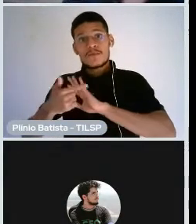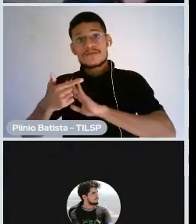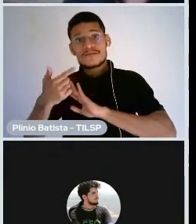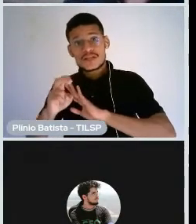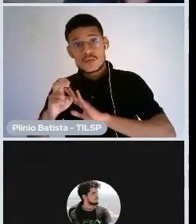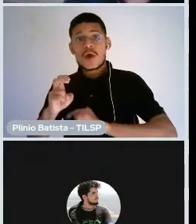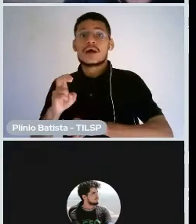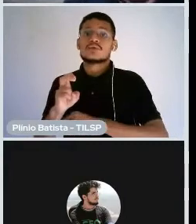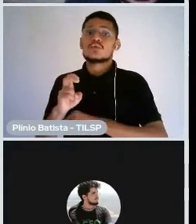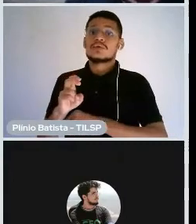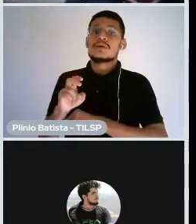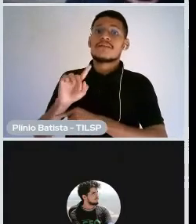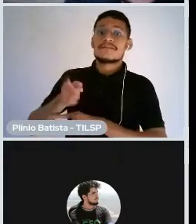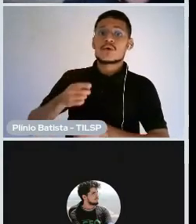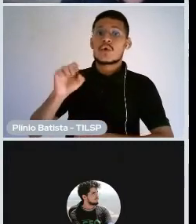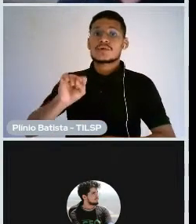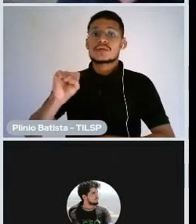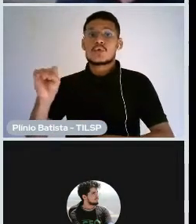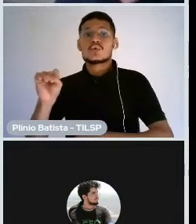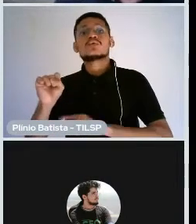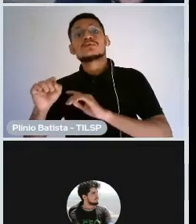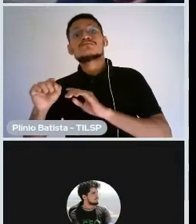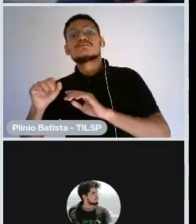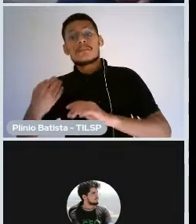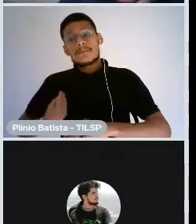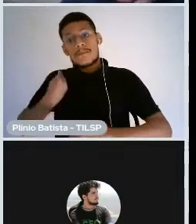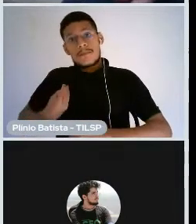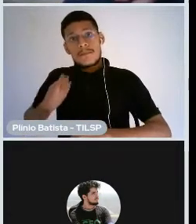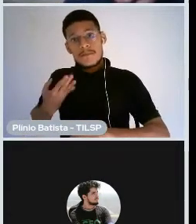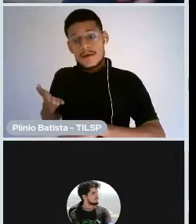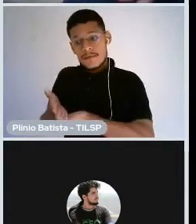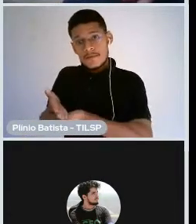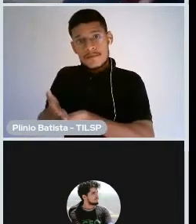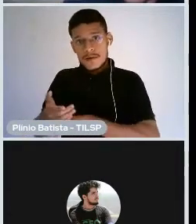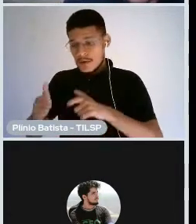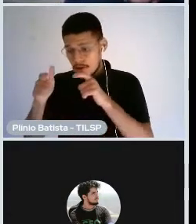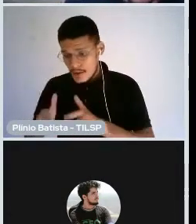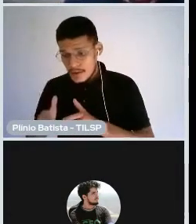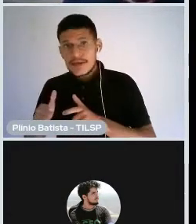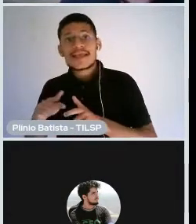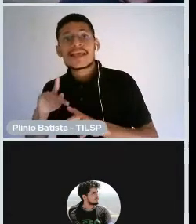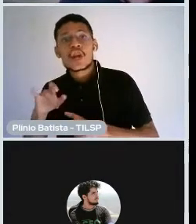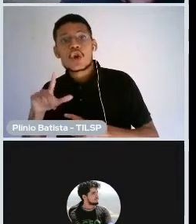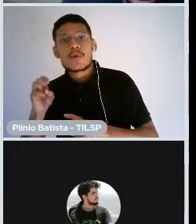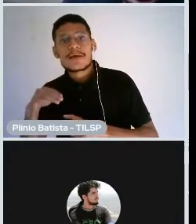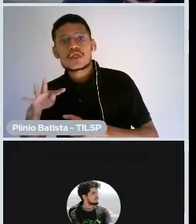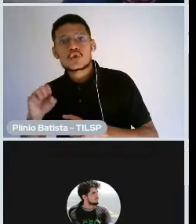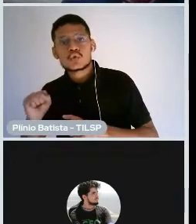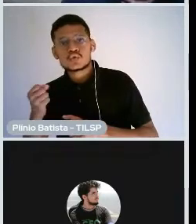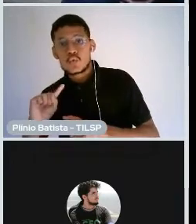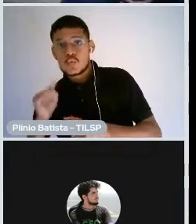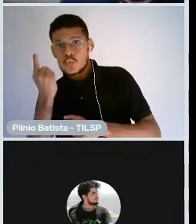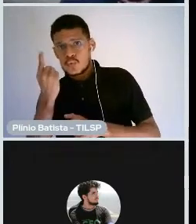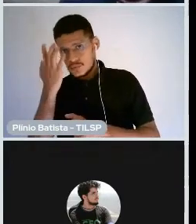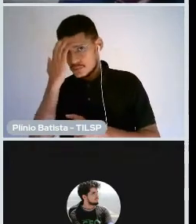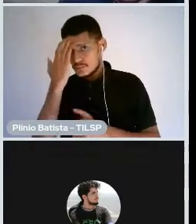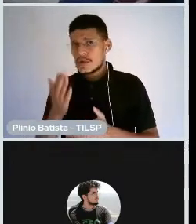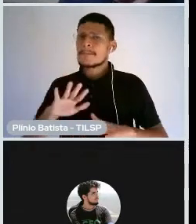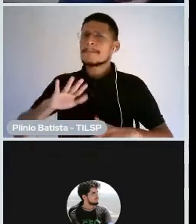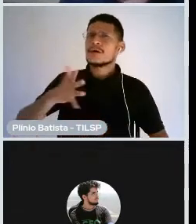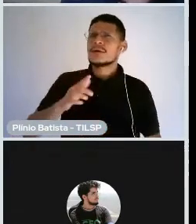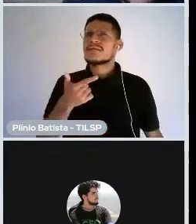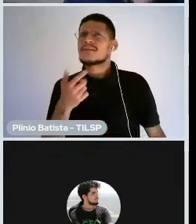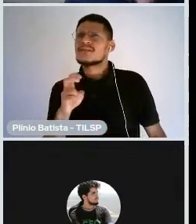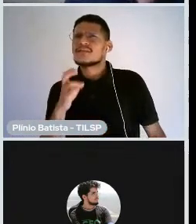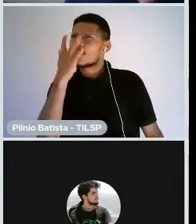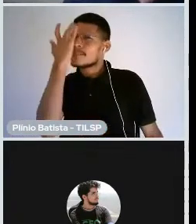24,88 habitantes por quilômetro quadrado. A gente teria em 1 quilômetro quadrado, cerca de, se a gente for arredondar ali, 25 habitantes por metro quadrado.